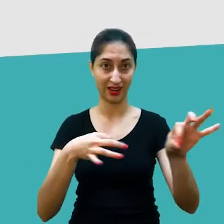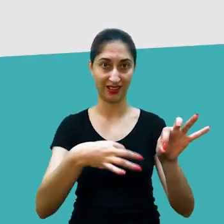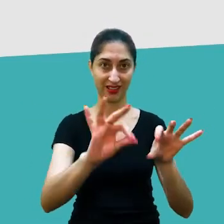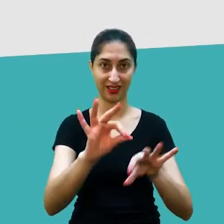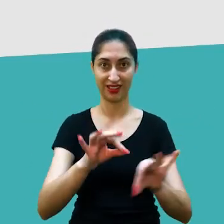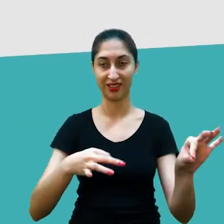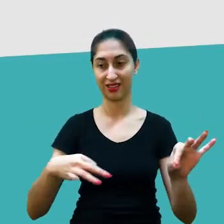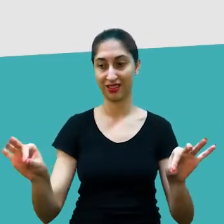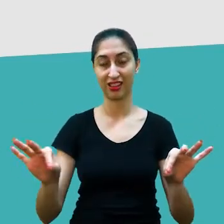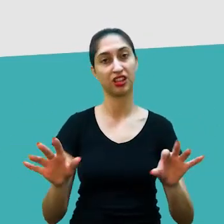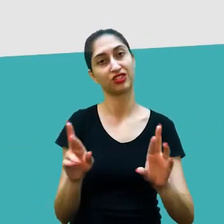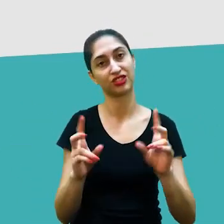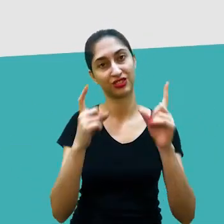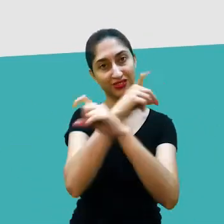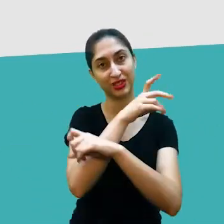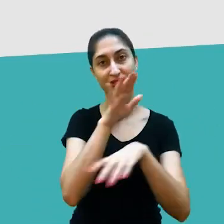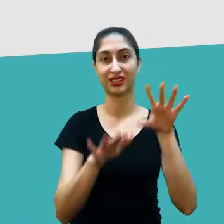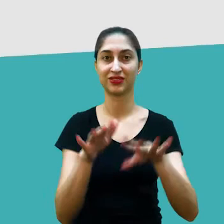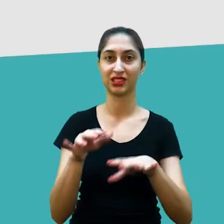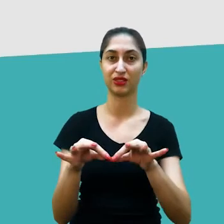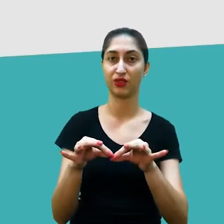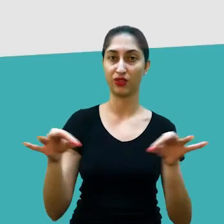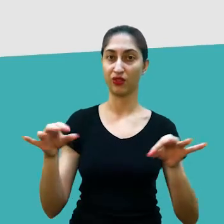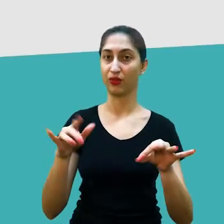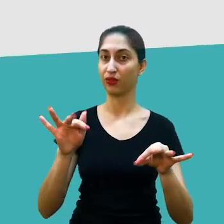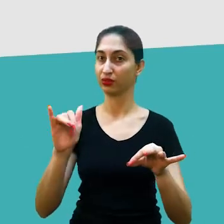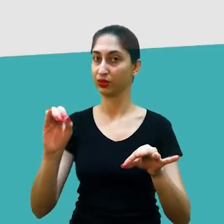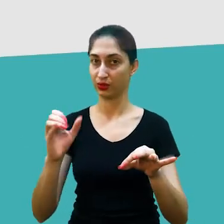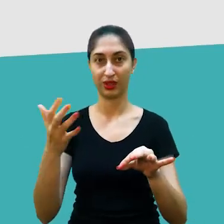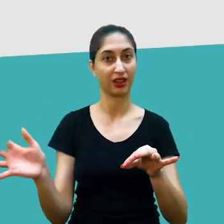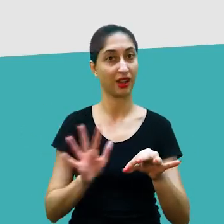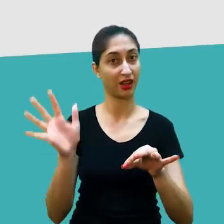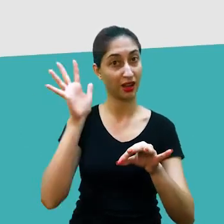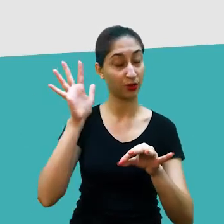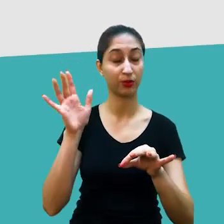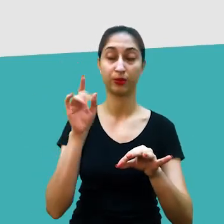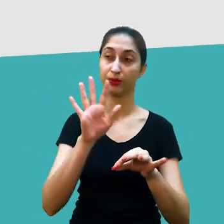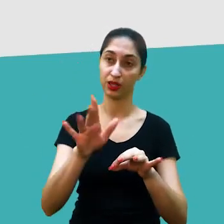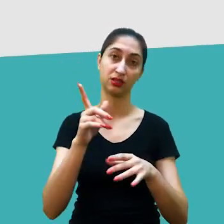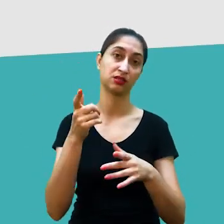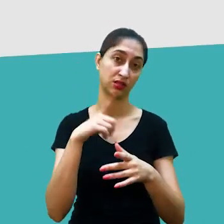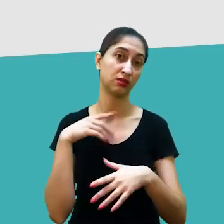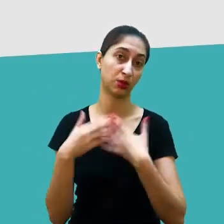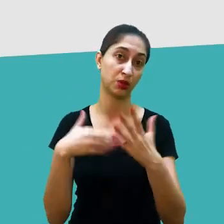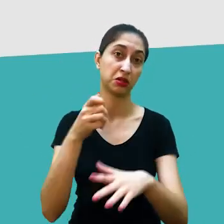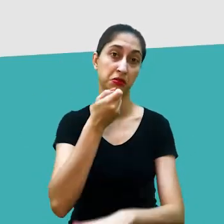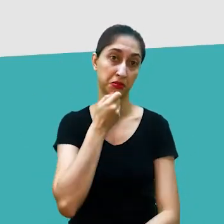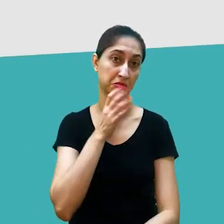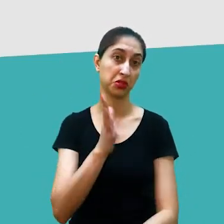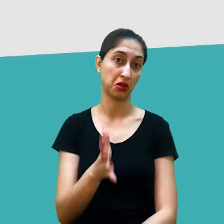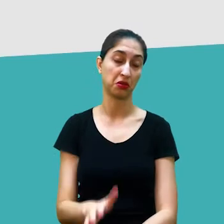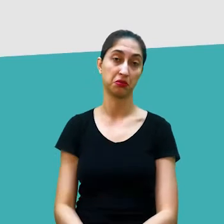que torna, às vezes, o fio um pouco mais caro. Mas esses processos já existem. A gente tem outros processos a